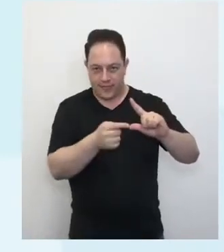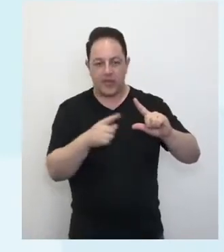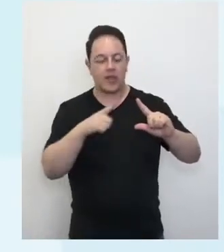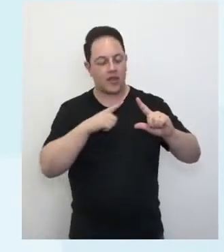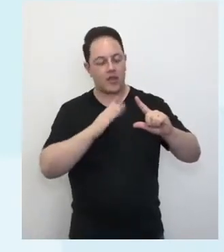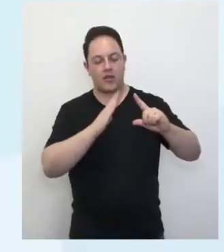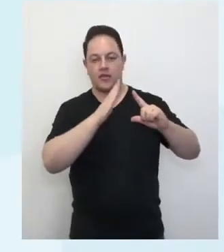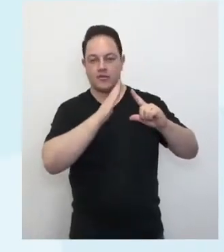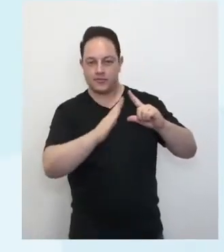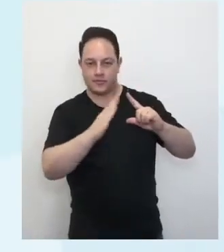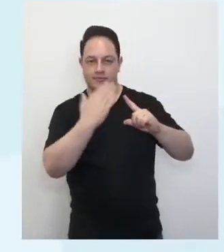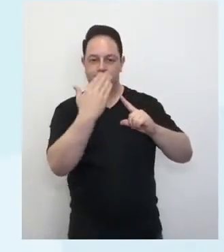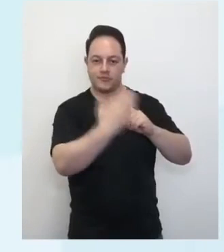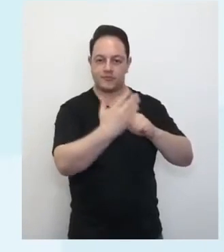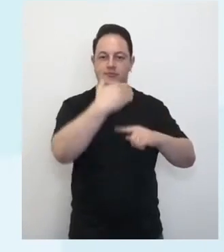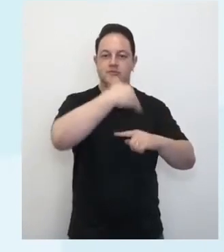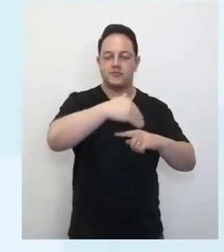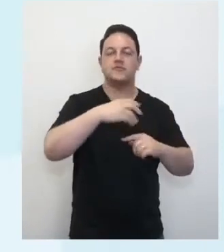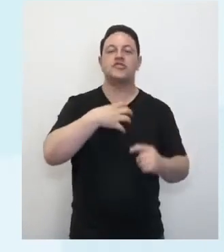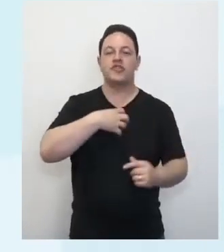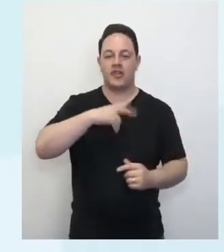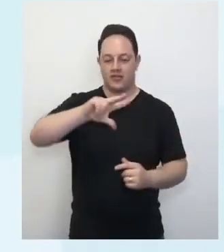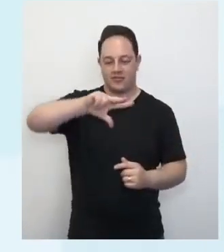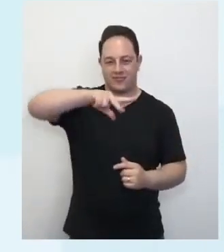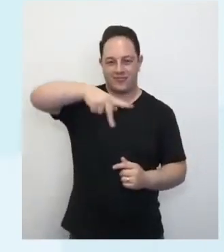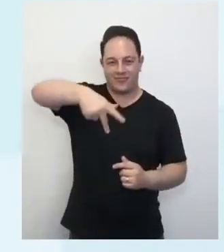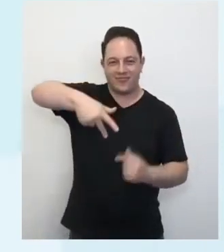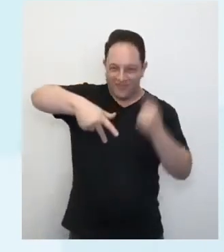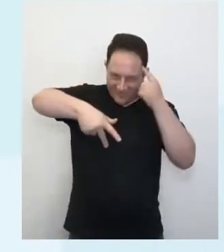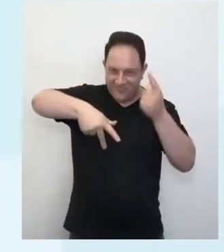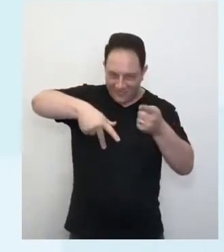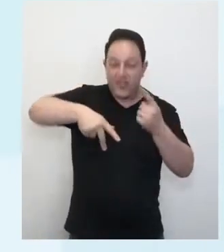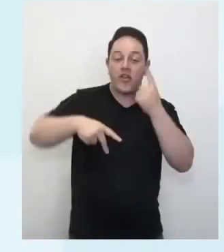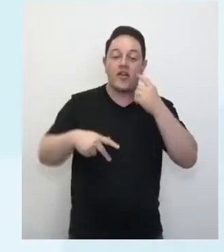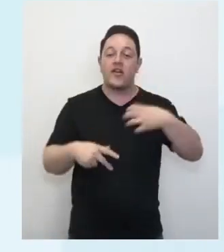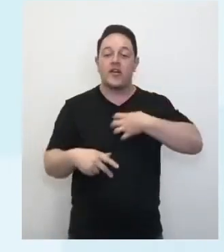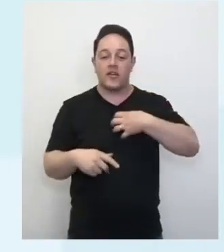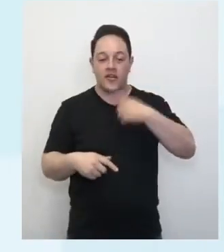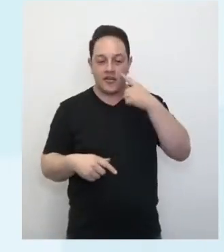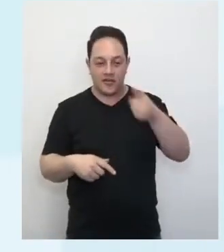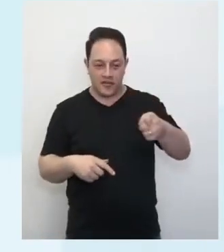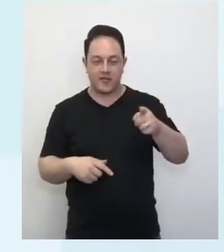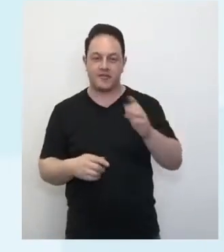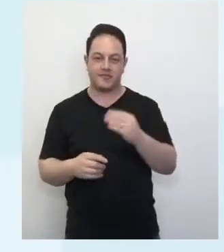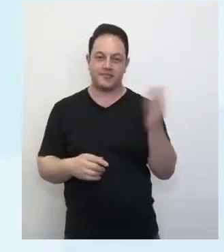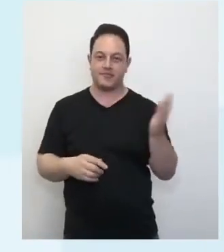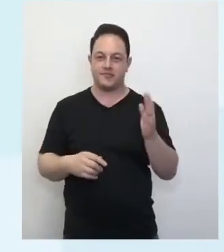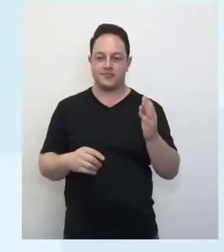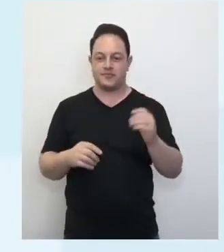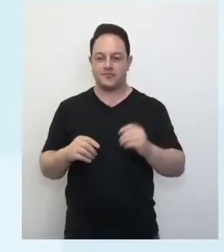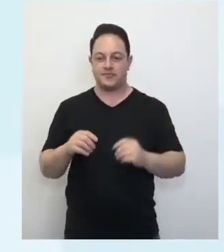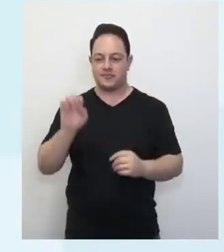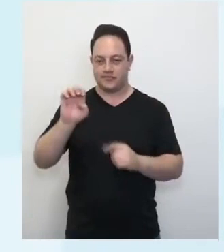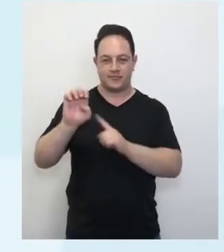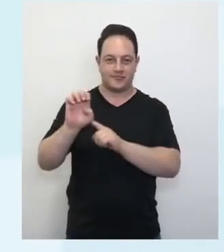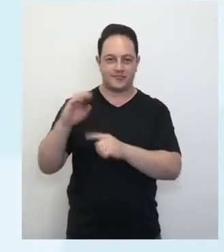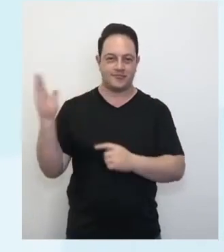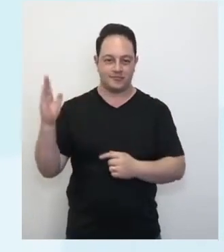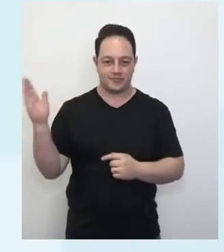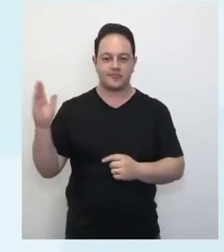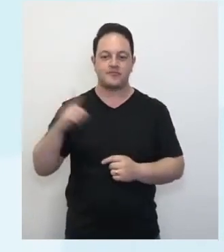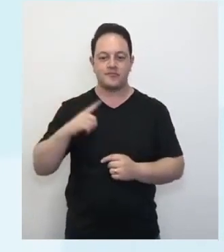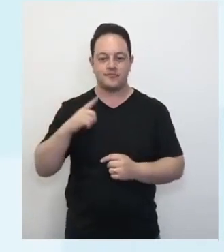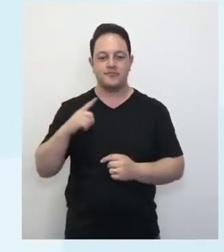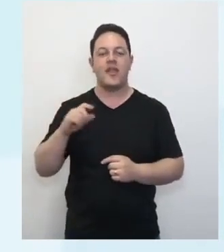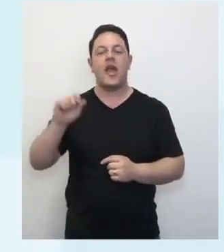faces laterais são triangulares observe a pirâmide que está à esquerda do seu slide